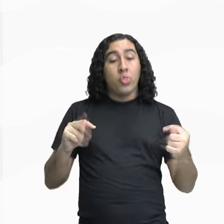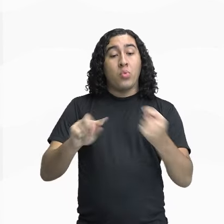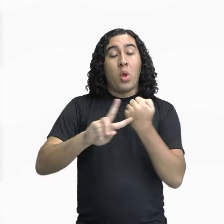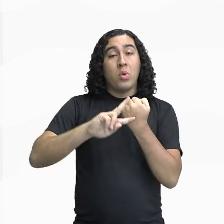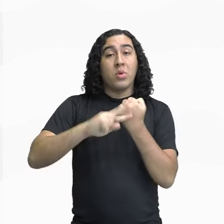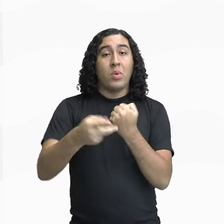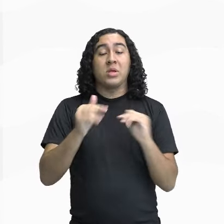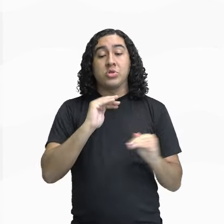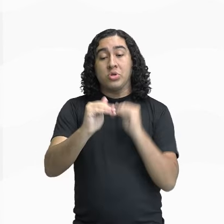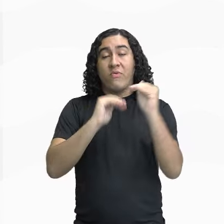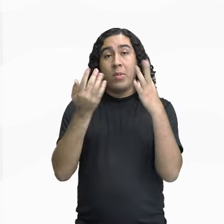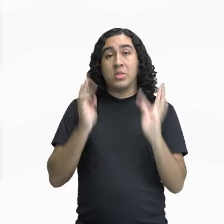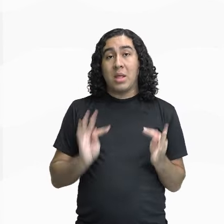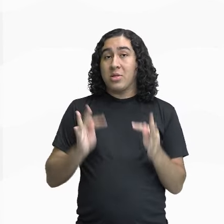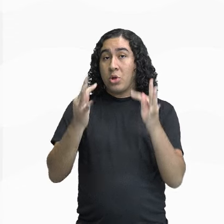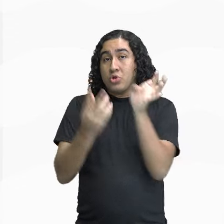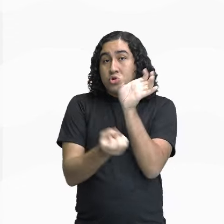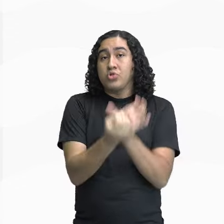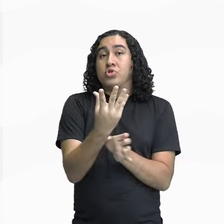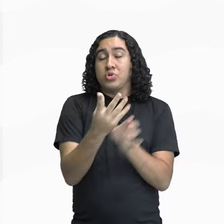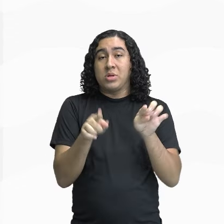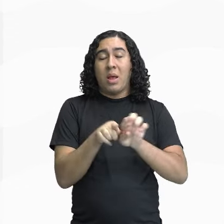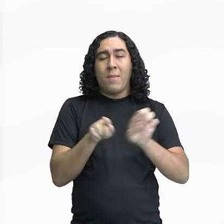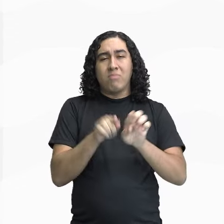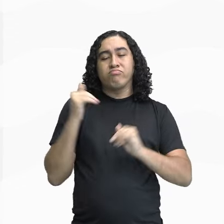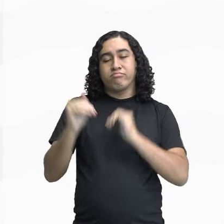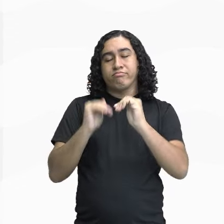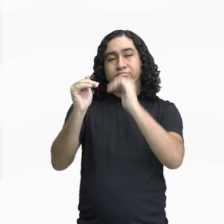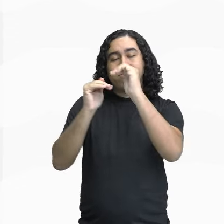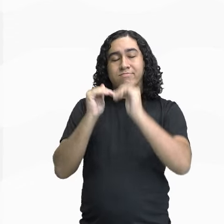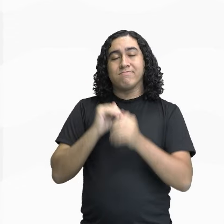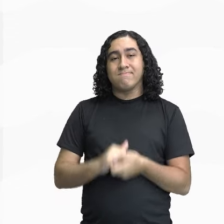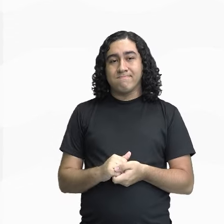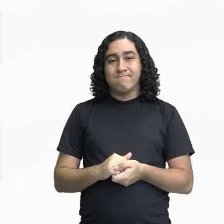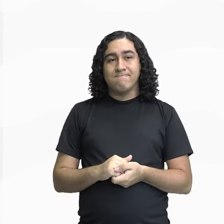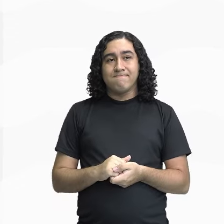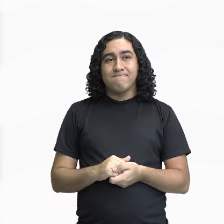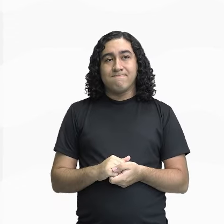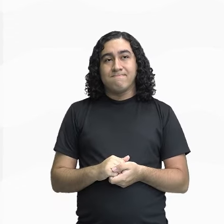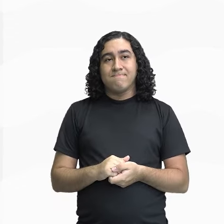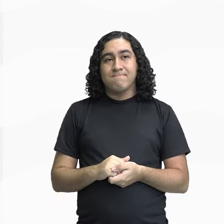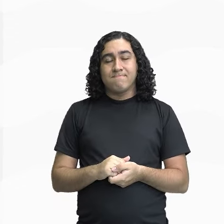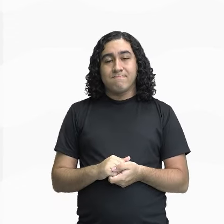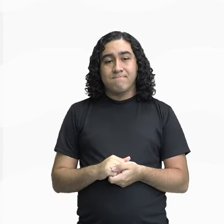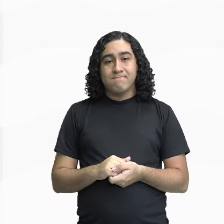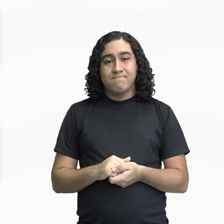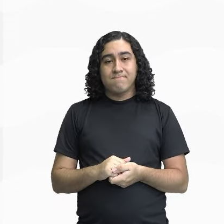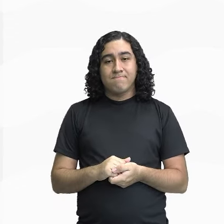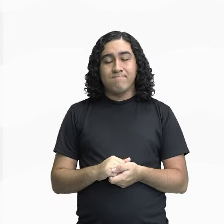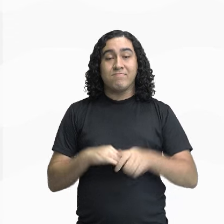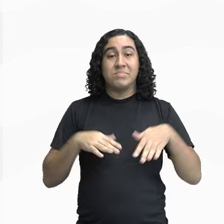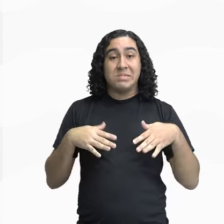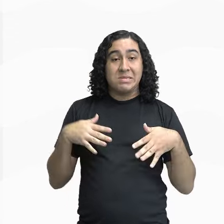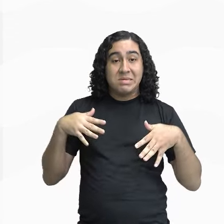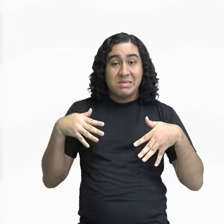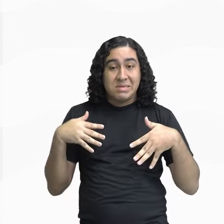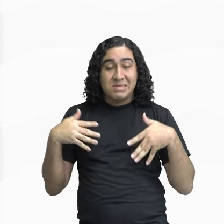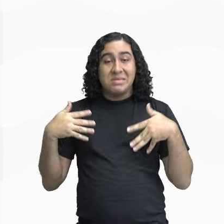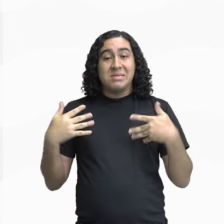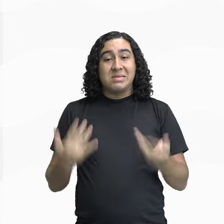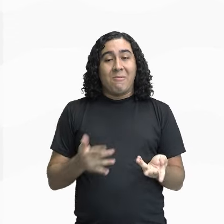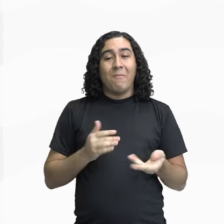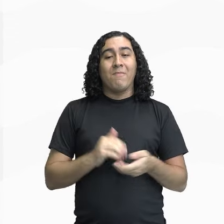desenvolvimento tecnológico que acabou surgindo com o passar do tempo, tá? Agora, professor Dário, a gente está aqui numa situação... Olha, né?